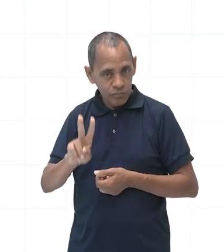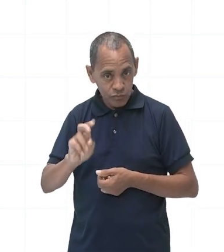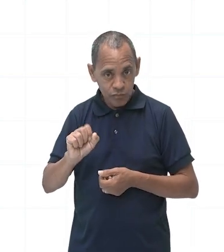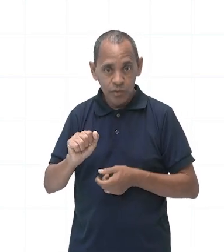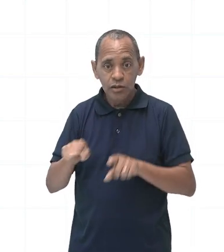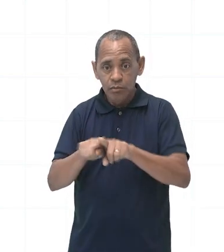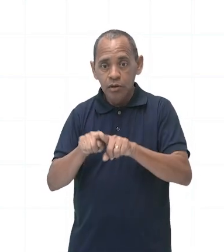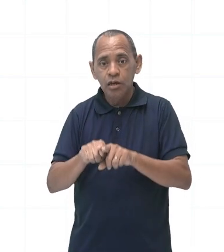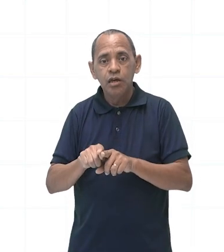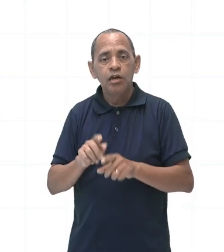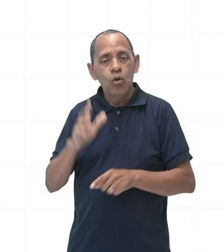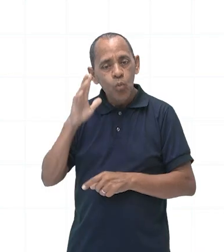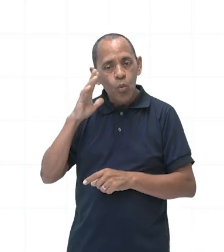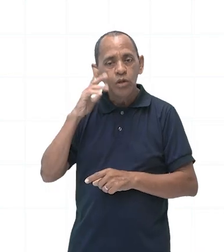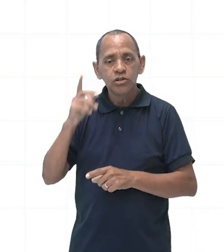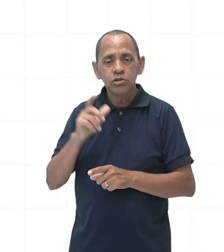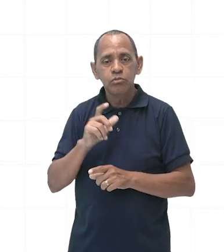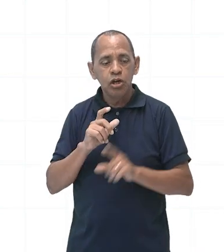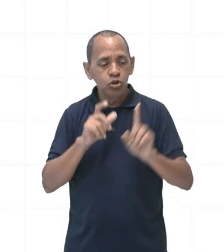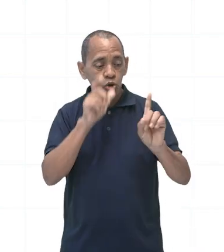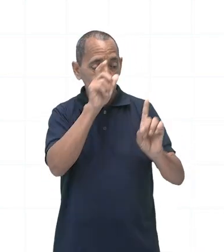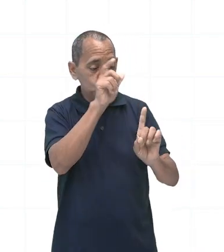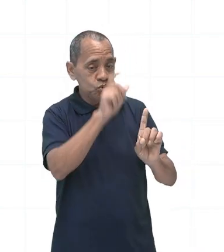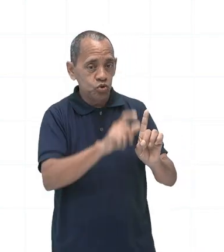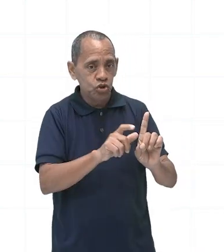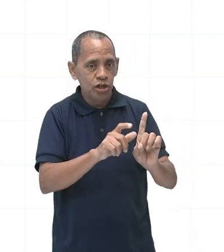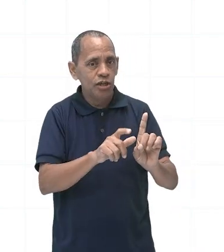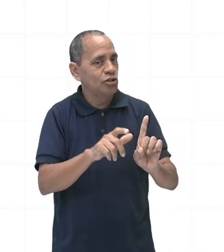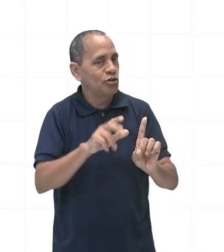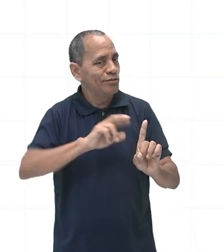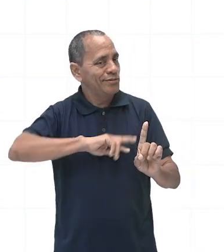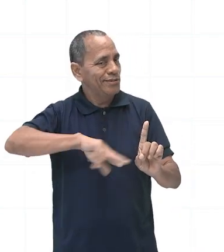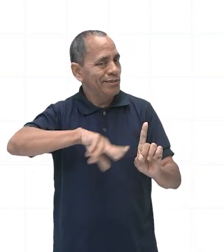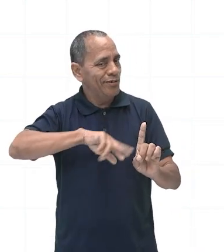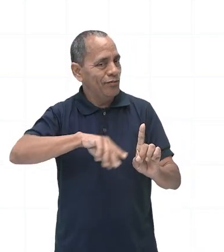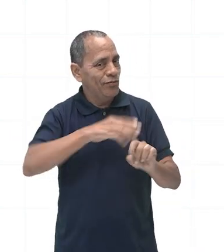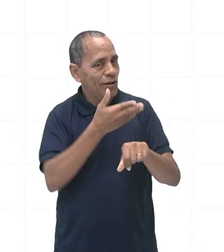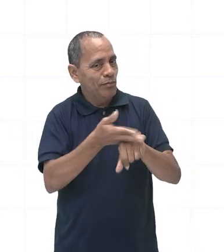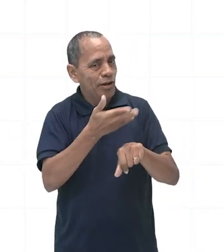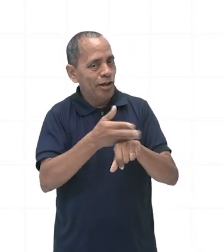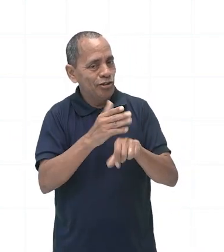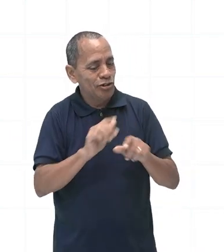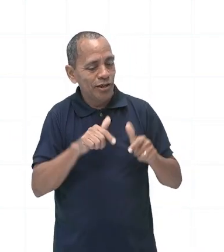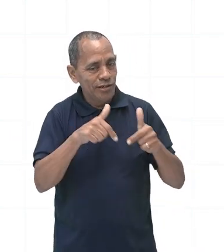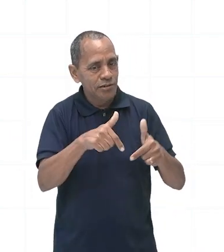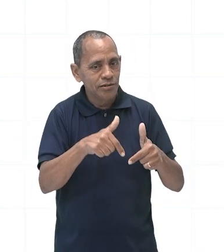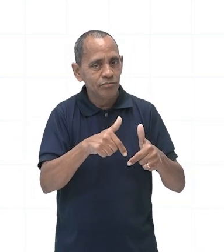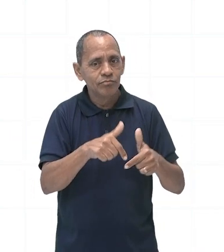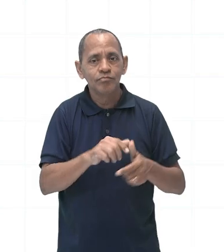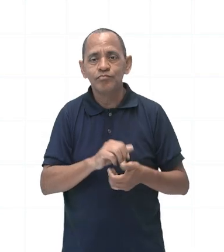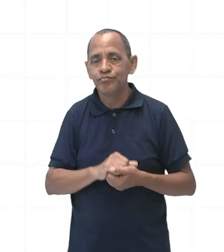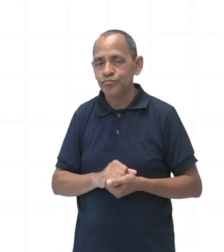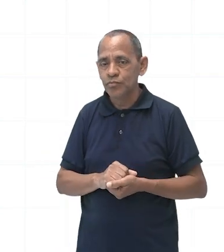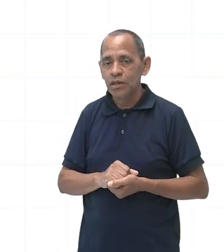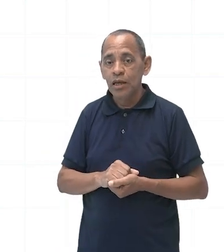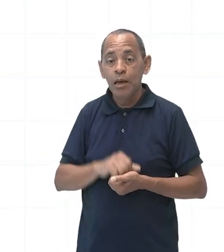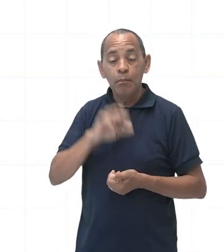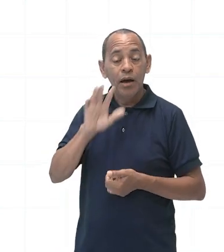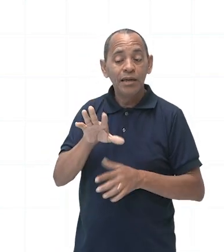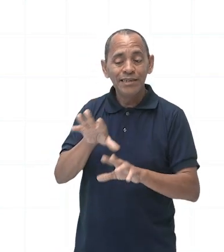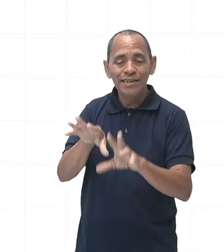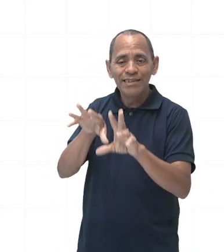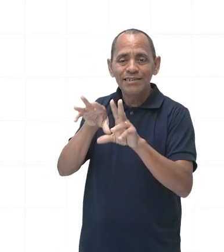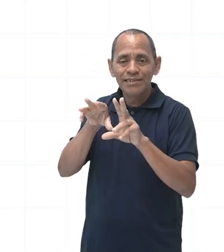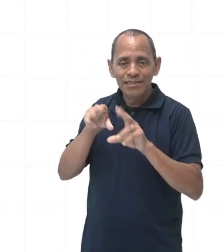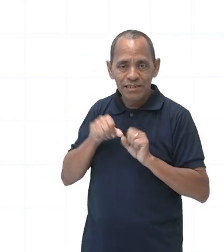voz passiva, que é justamente uma situação em que o sujeito não pratica, o sujeito recebe a ação, ele é um